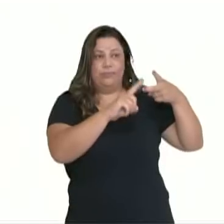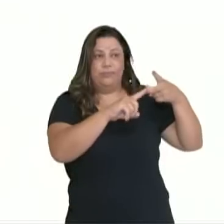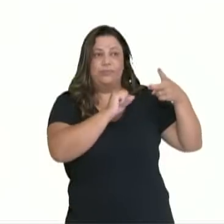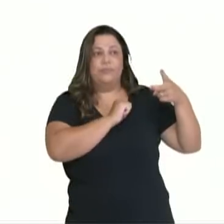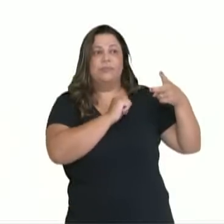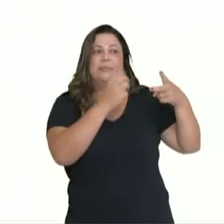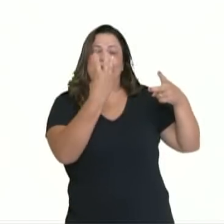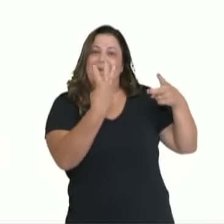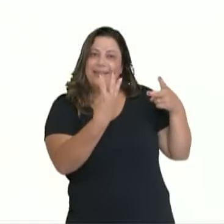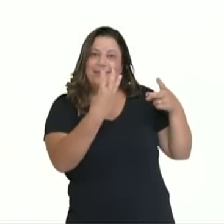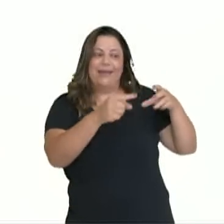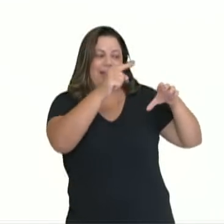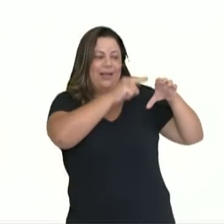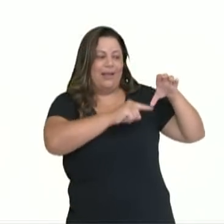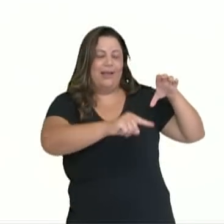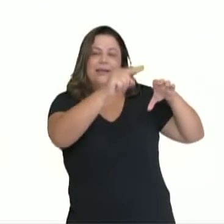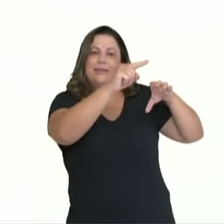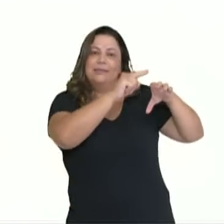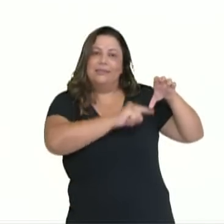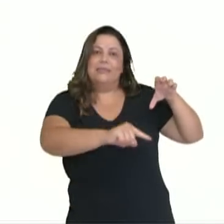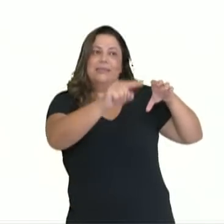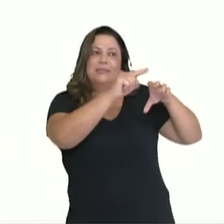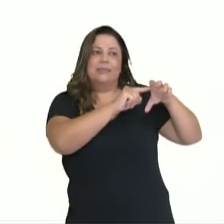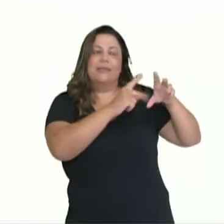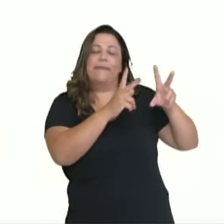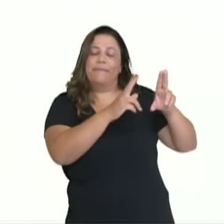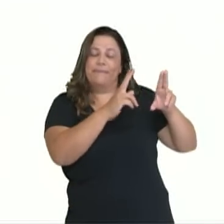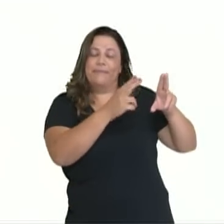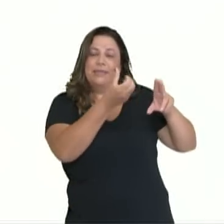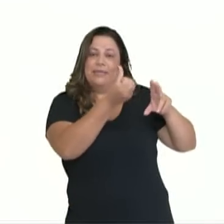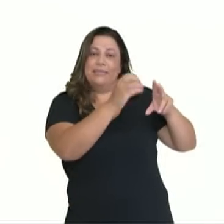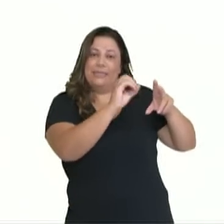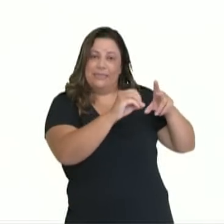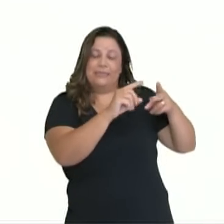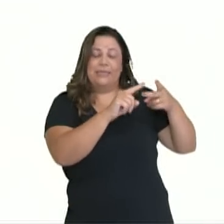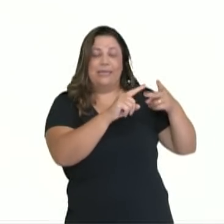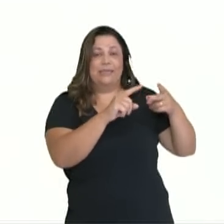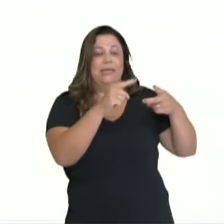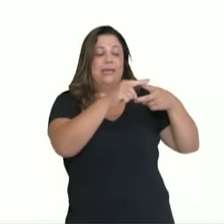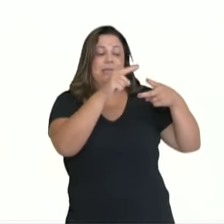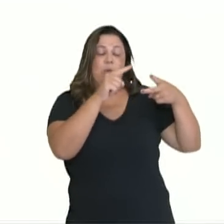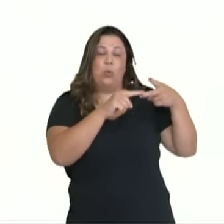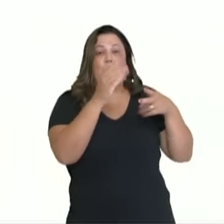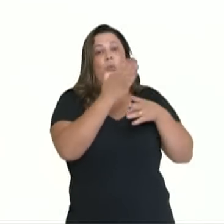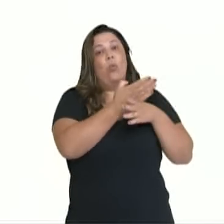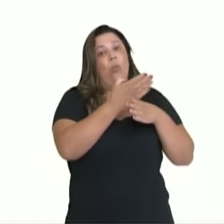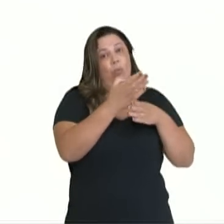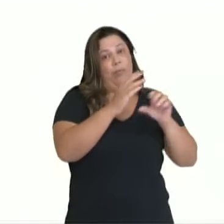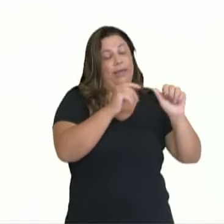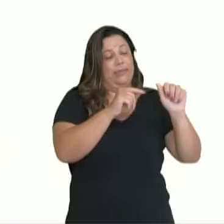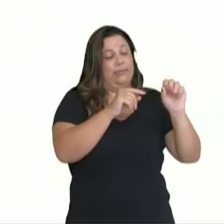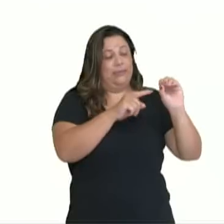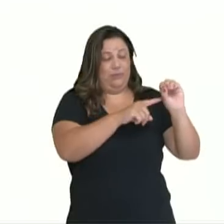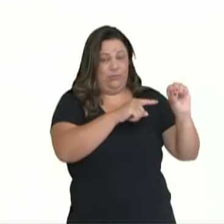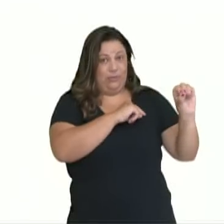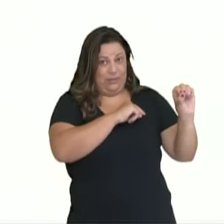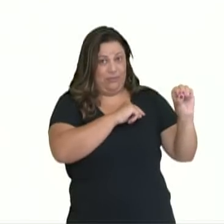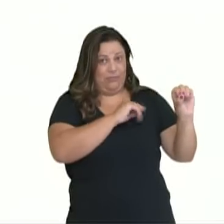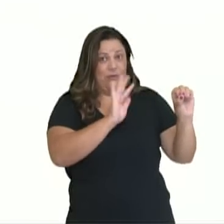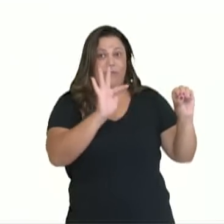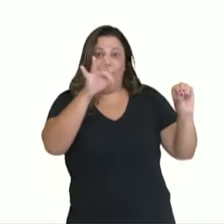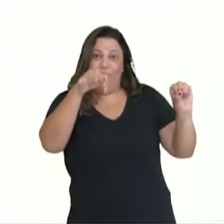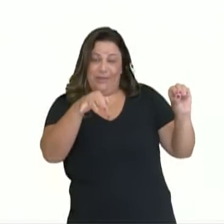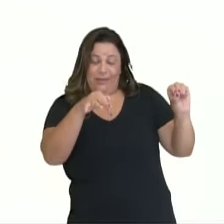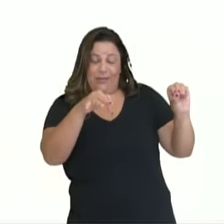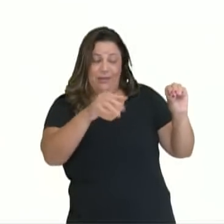circunferência trigonométrica e também recai sobre o ângulo de 60 graus. Então, ambos começam no zero e